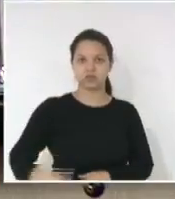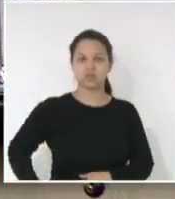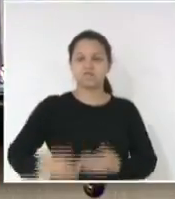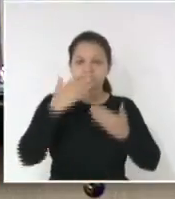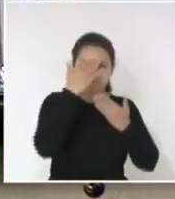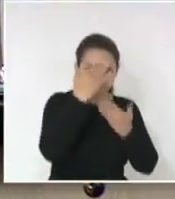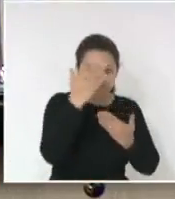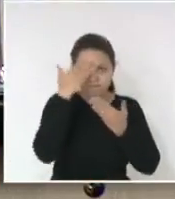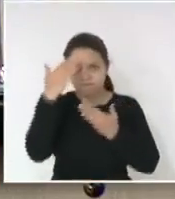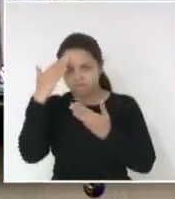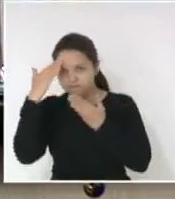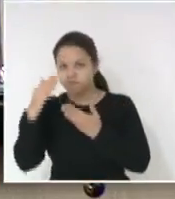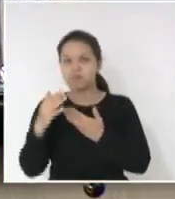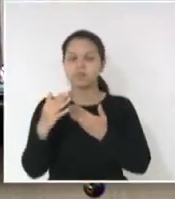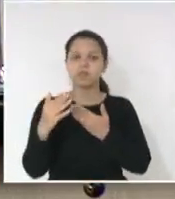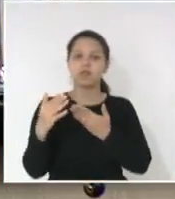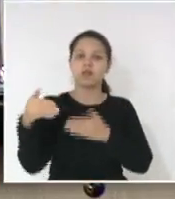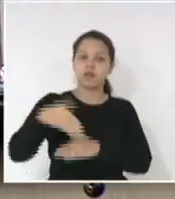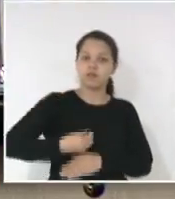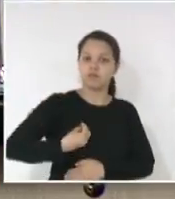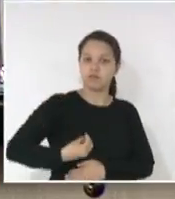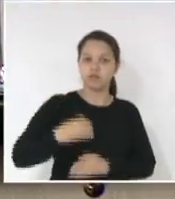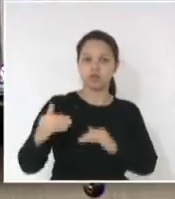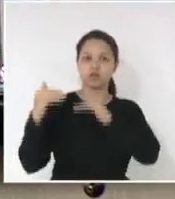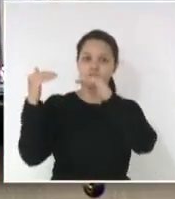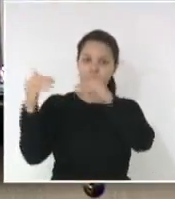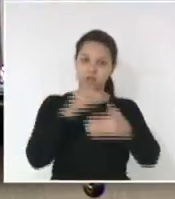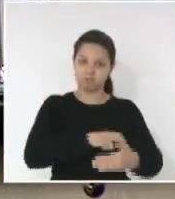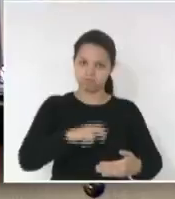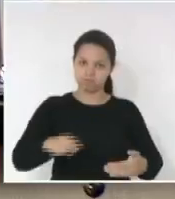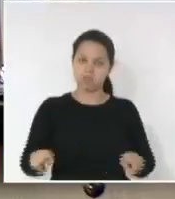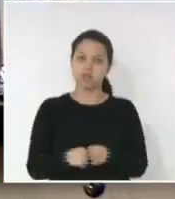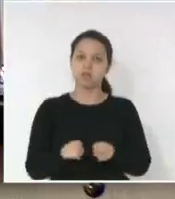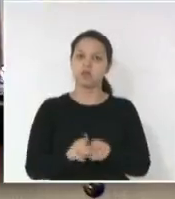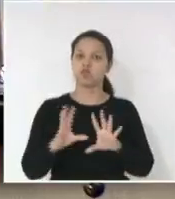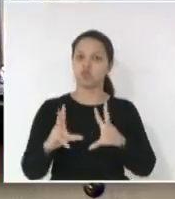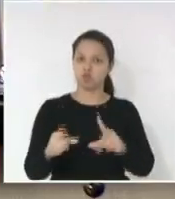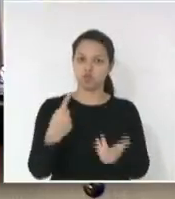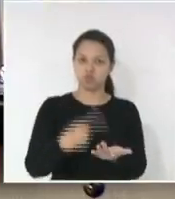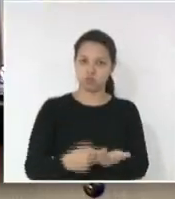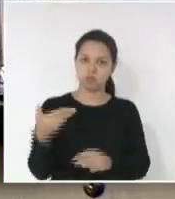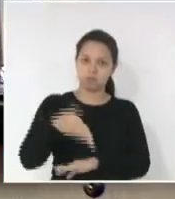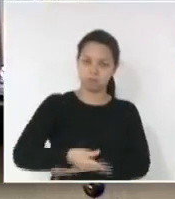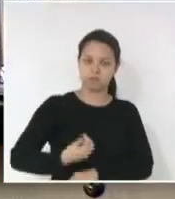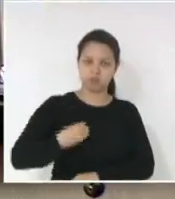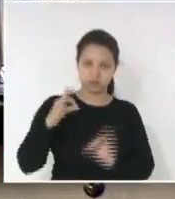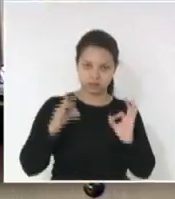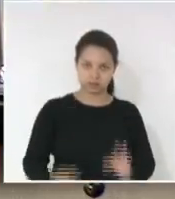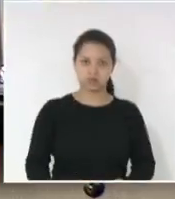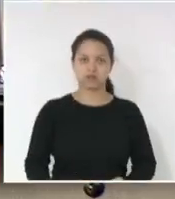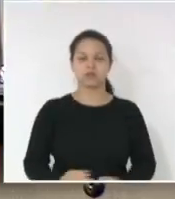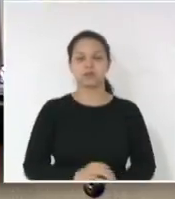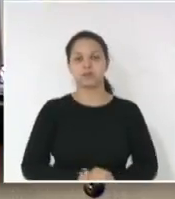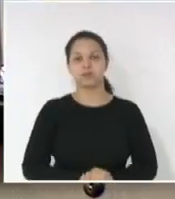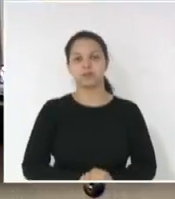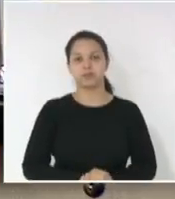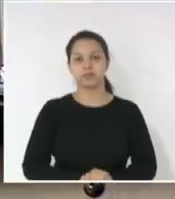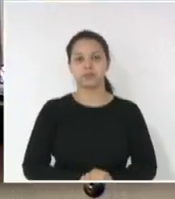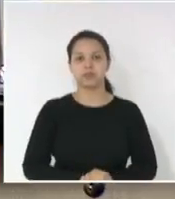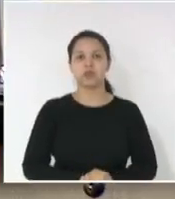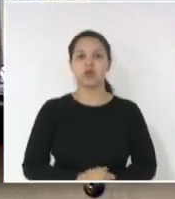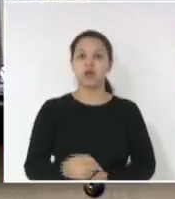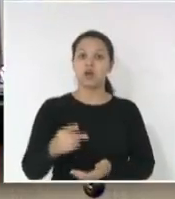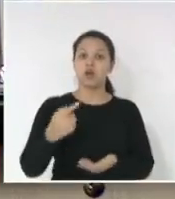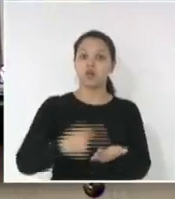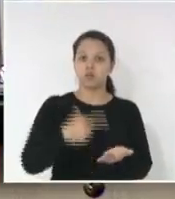agradeceu a presença das autoridades com assento à mesa e a todos que honraram com o comparecimento e convocou